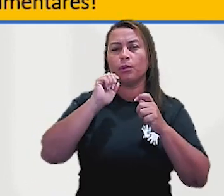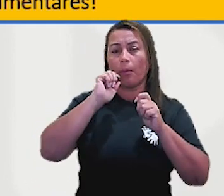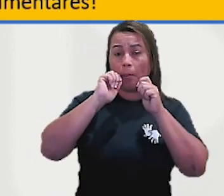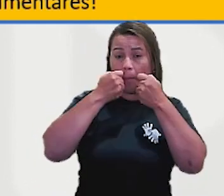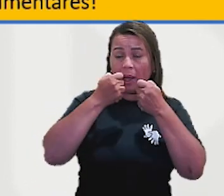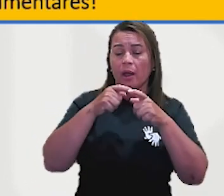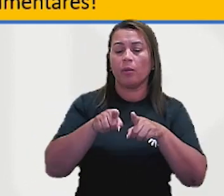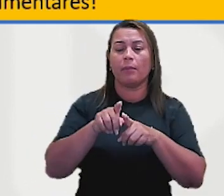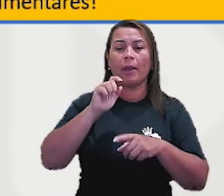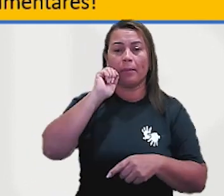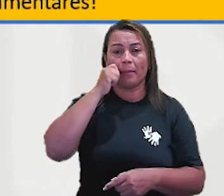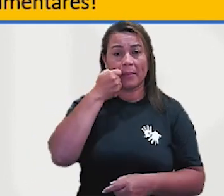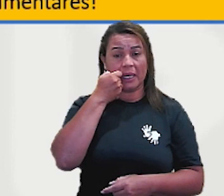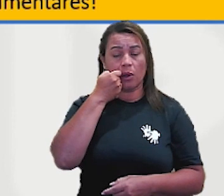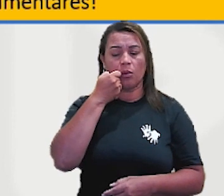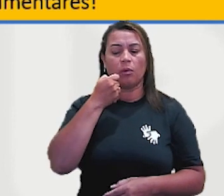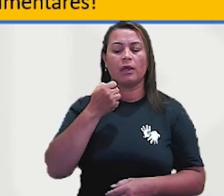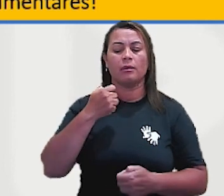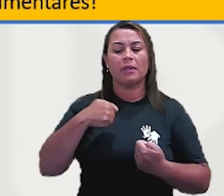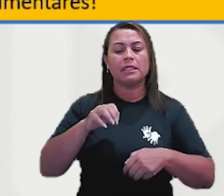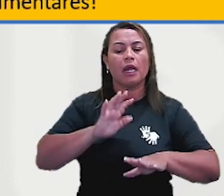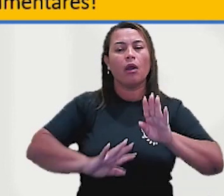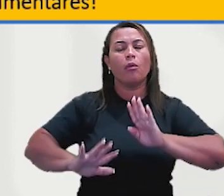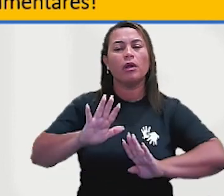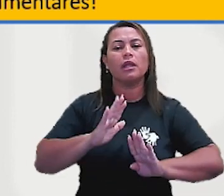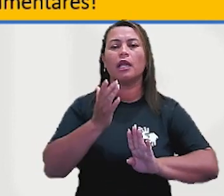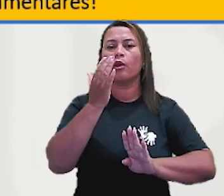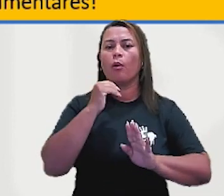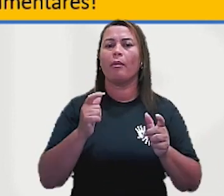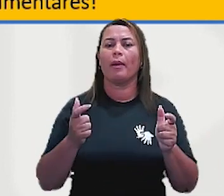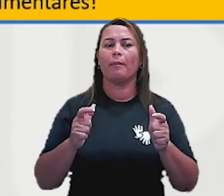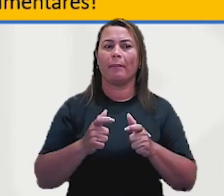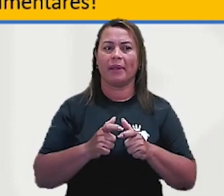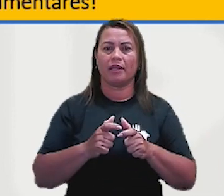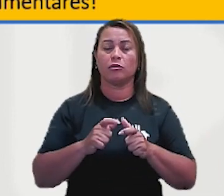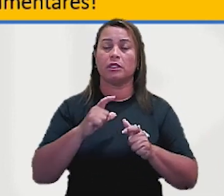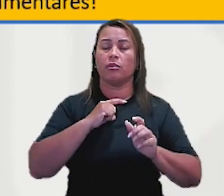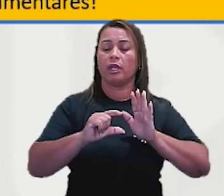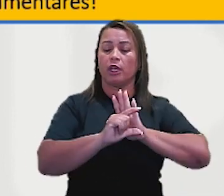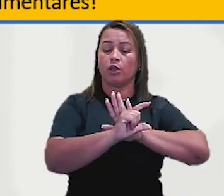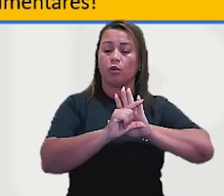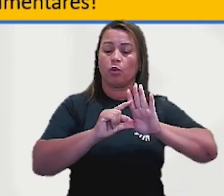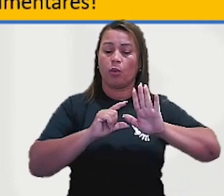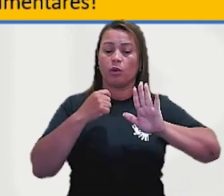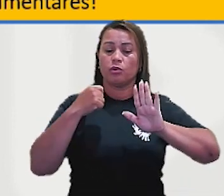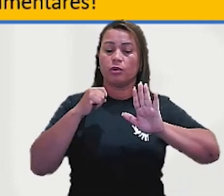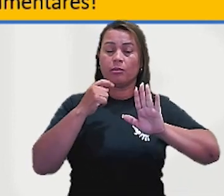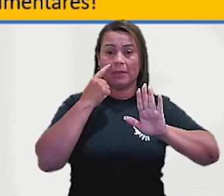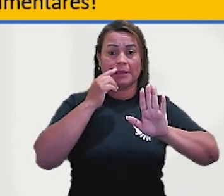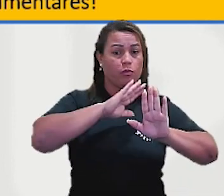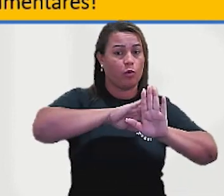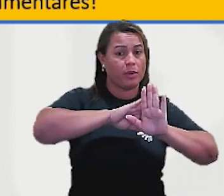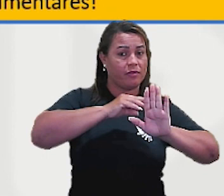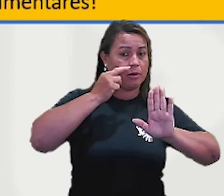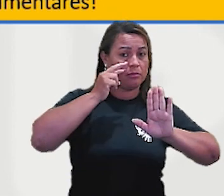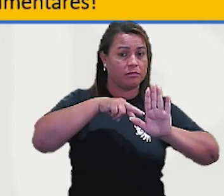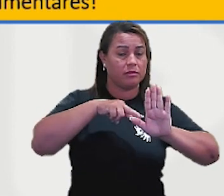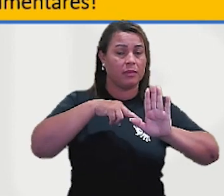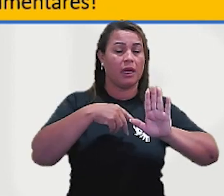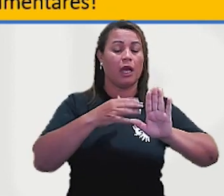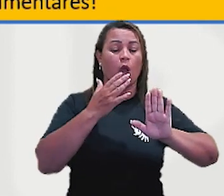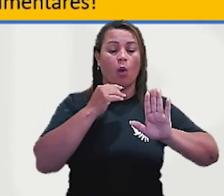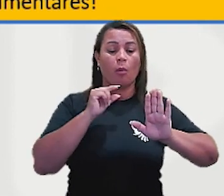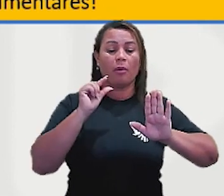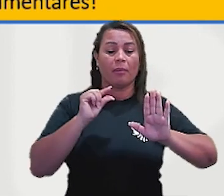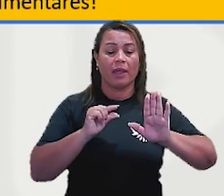precisa regular, né, o seu consumo, né? Então, no rótulo, o que a gente precisa observar? Que a gente não deve consumir